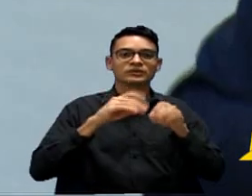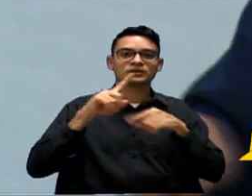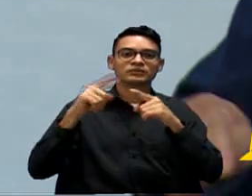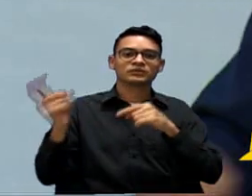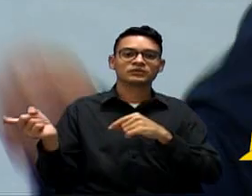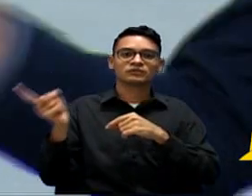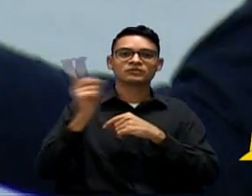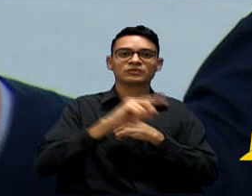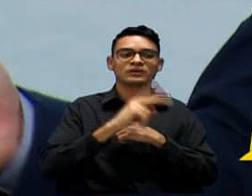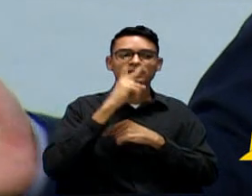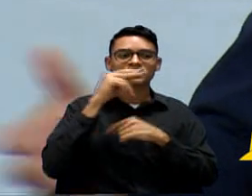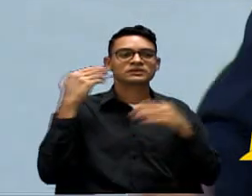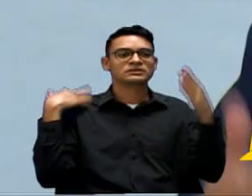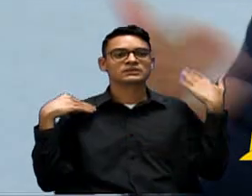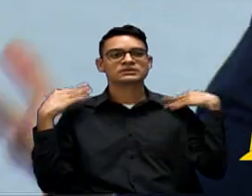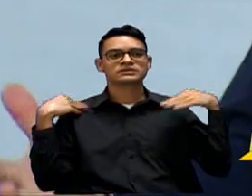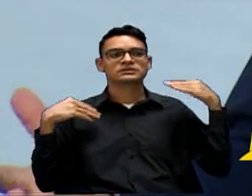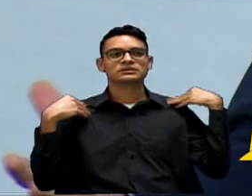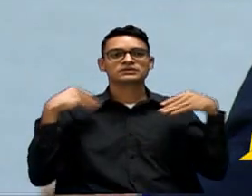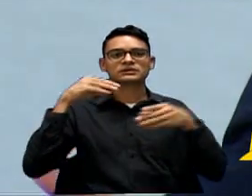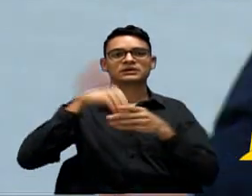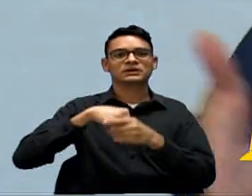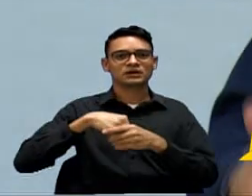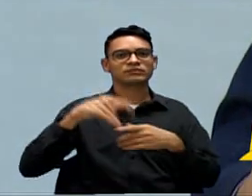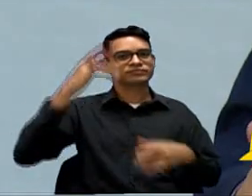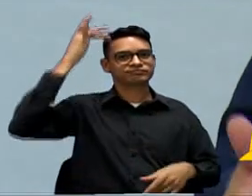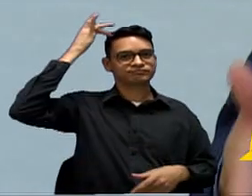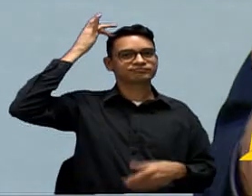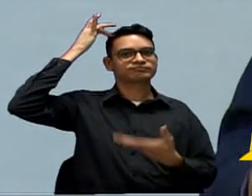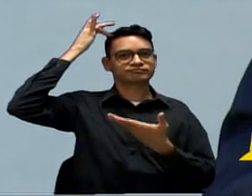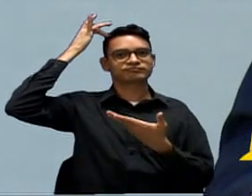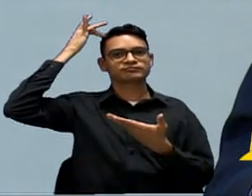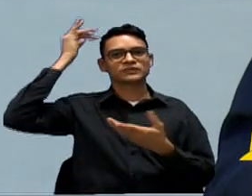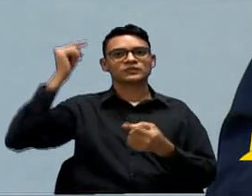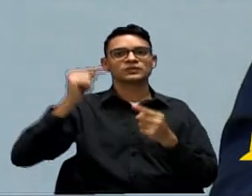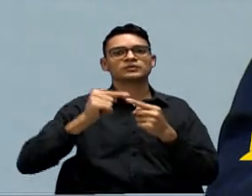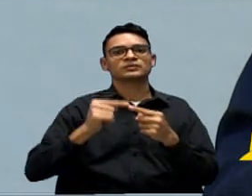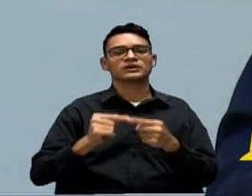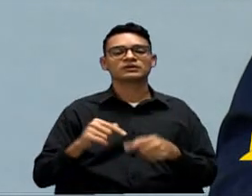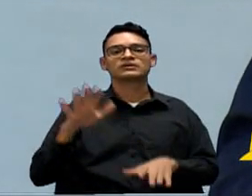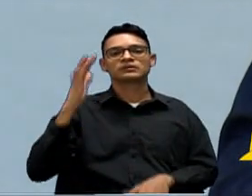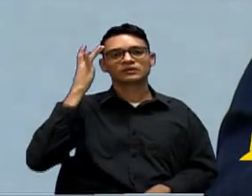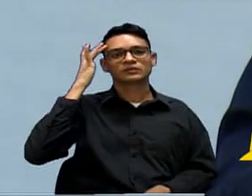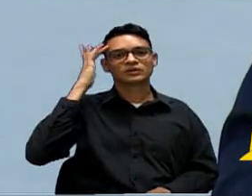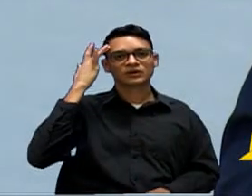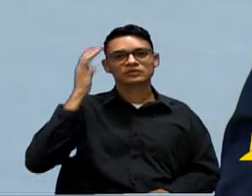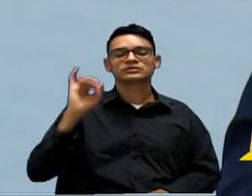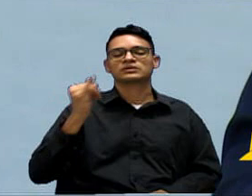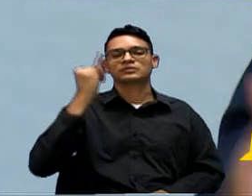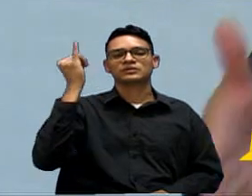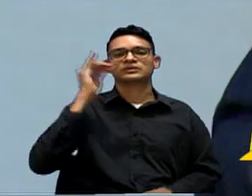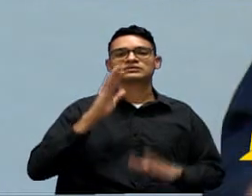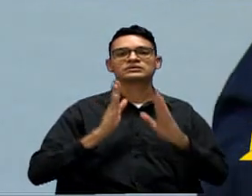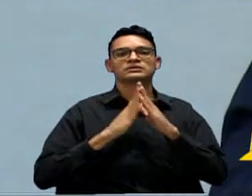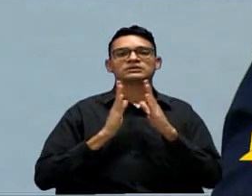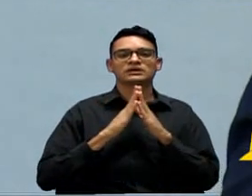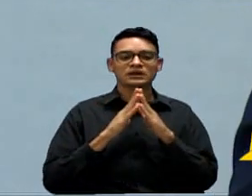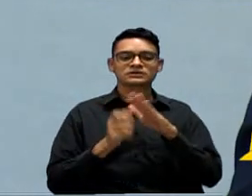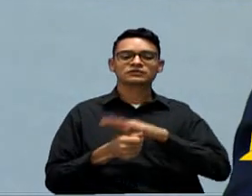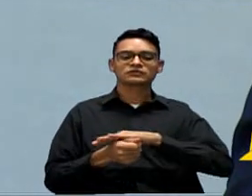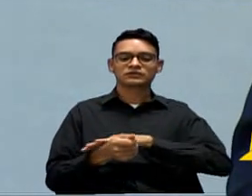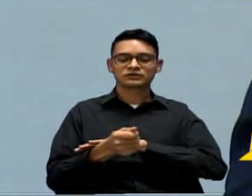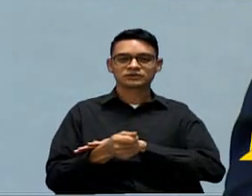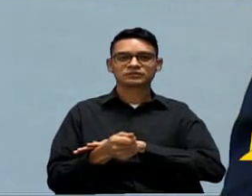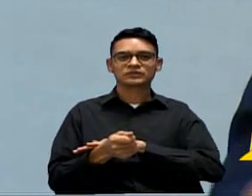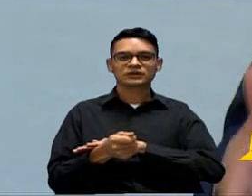fica passeando e ainda votou não. Quer dizer, isso é uma hipocrisia. Eu acho que a ferramenta é um mecanismo importante para a casa. O investimento que foi